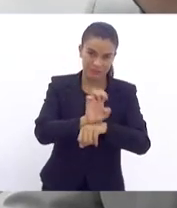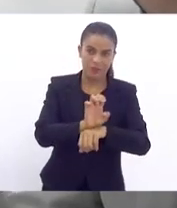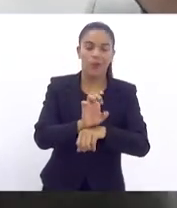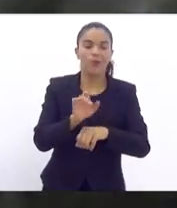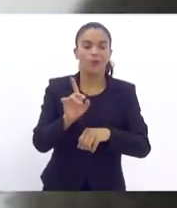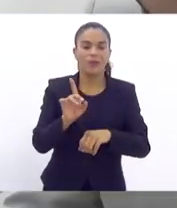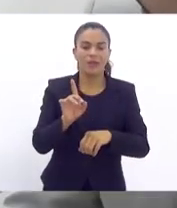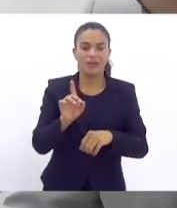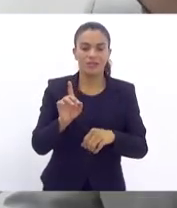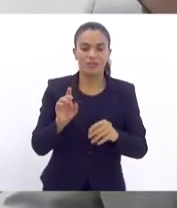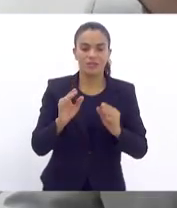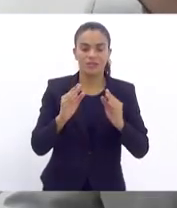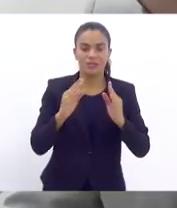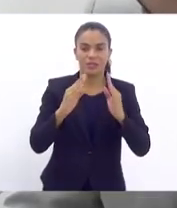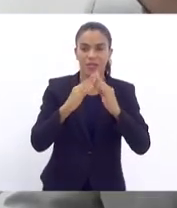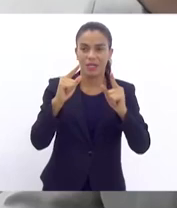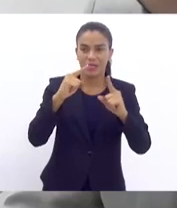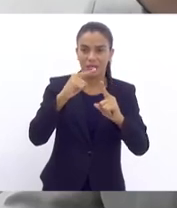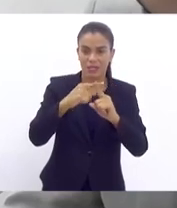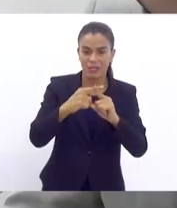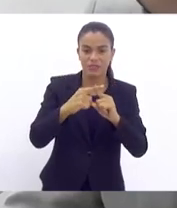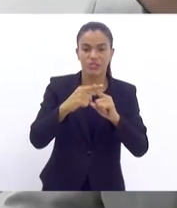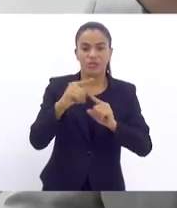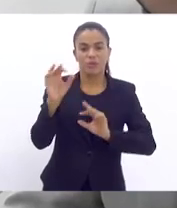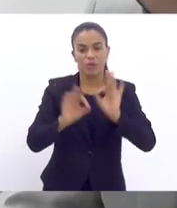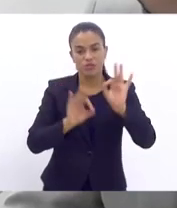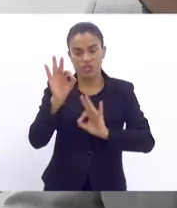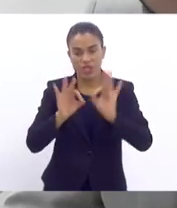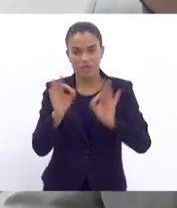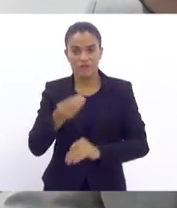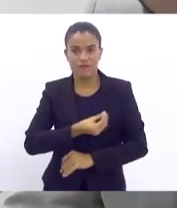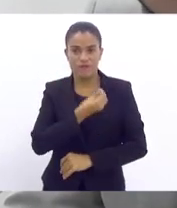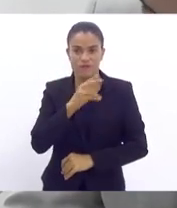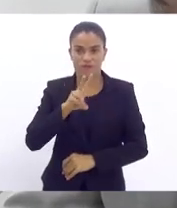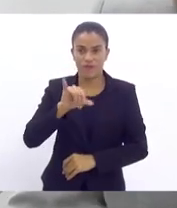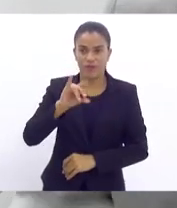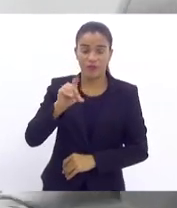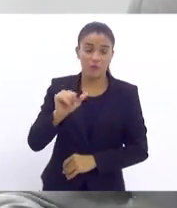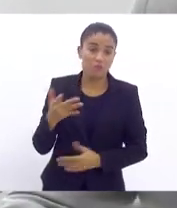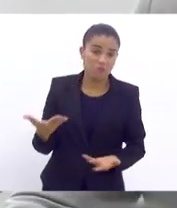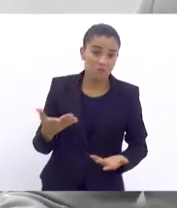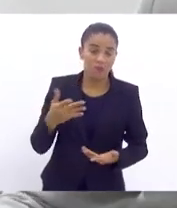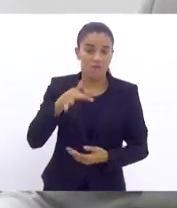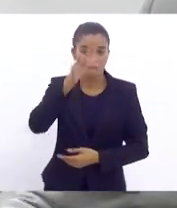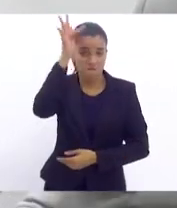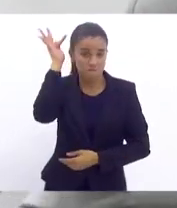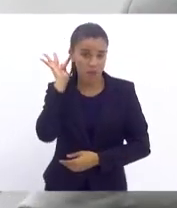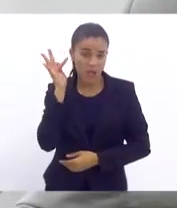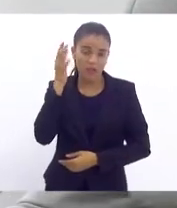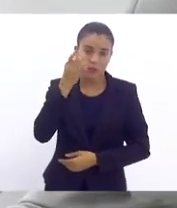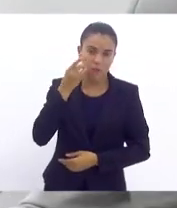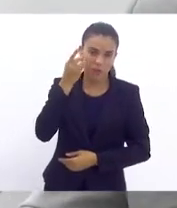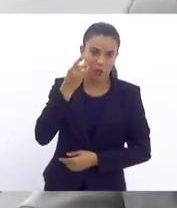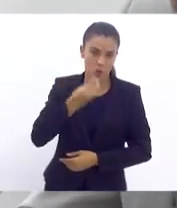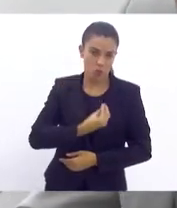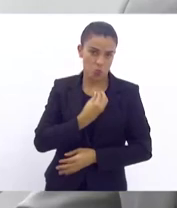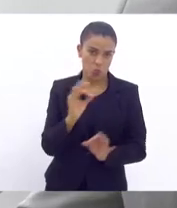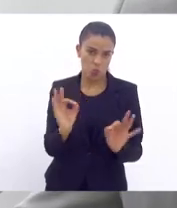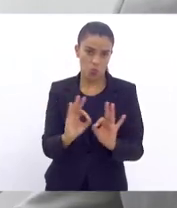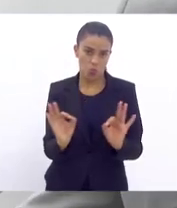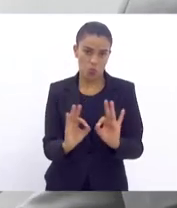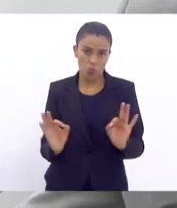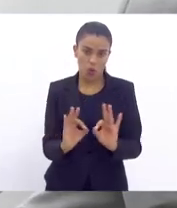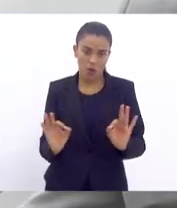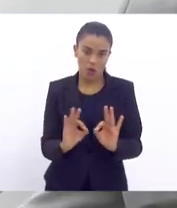apesar do deputado Fred Pacheco justificadamente não está aqui na sessão mas já está na casa